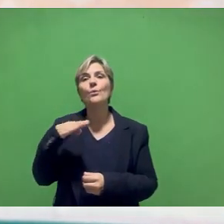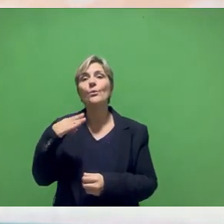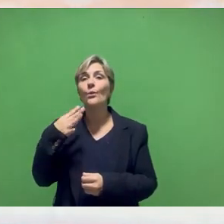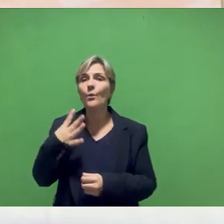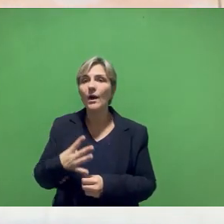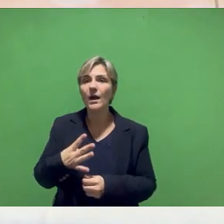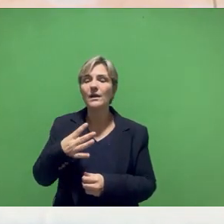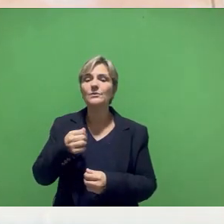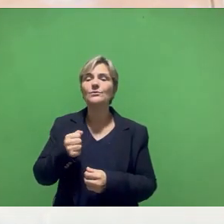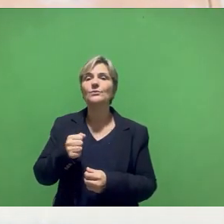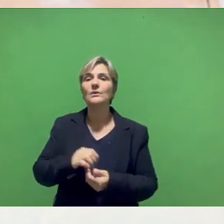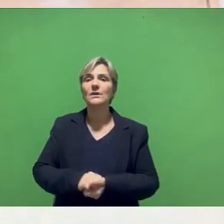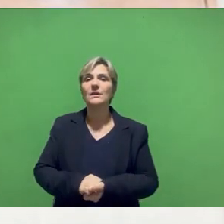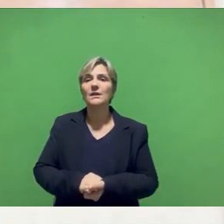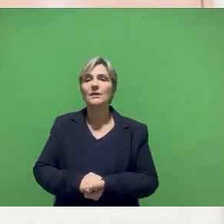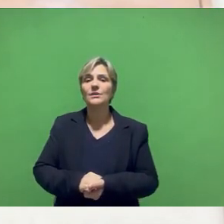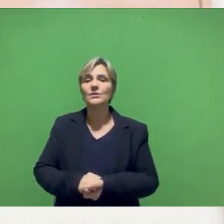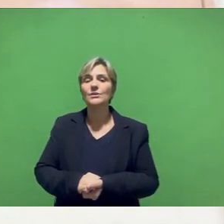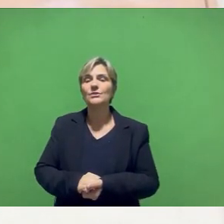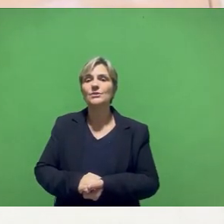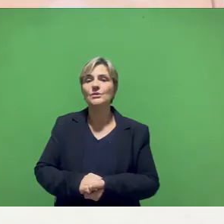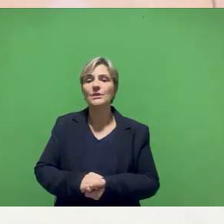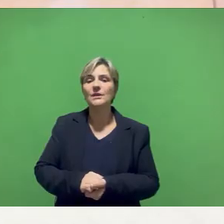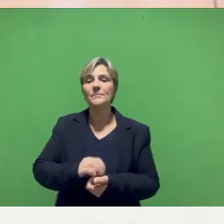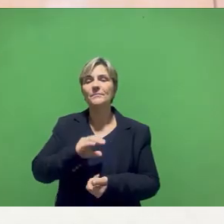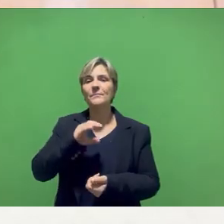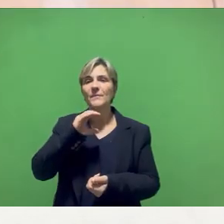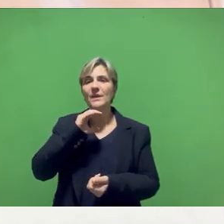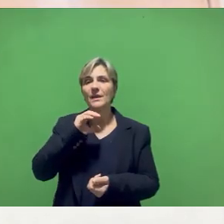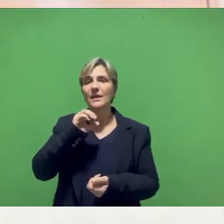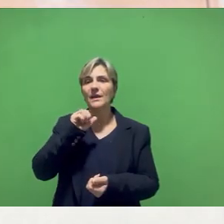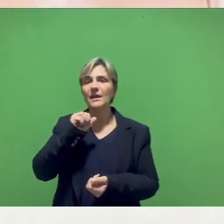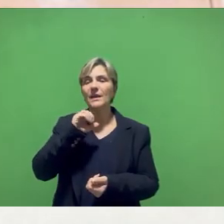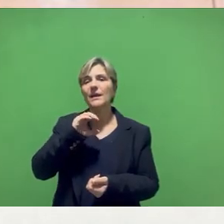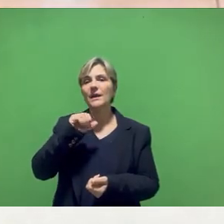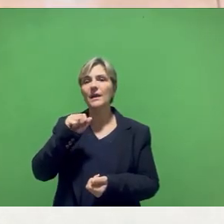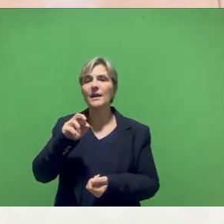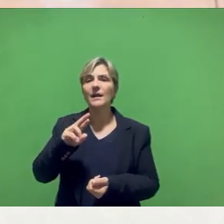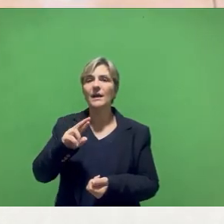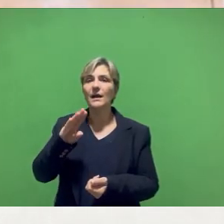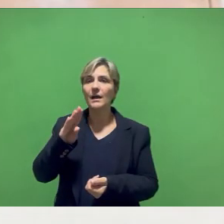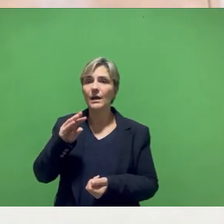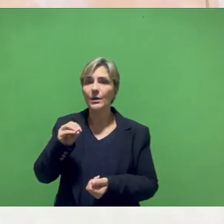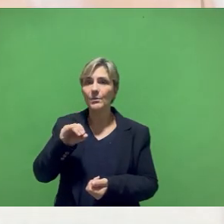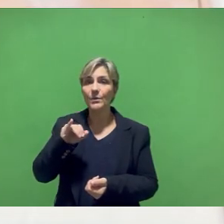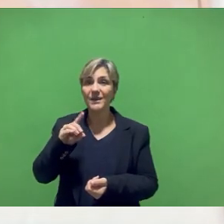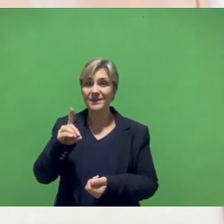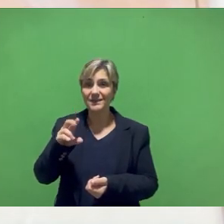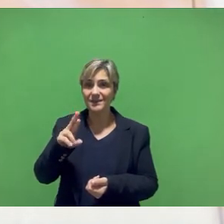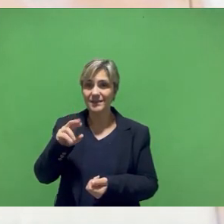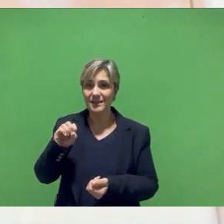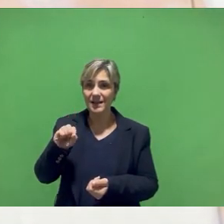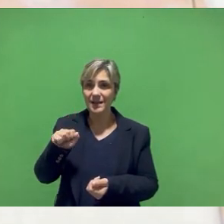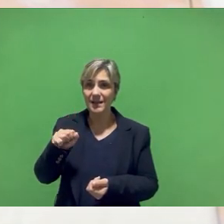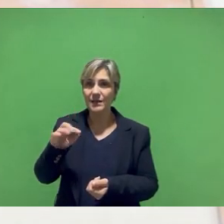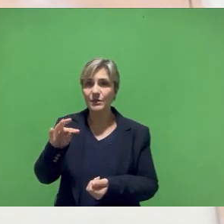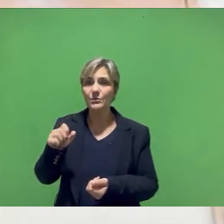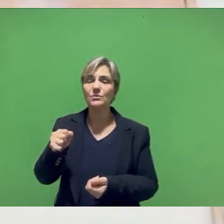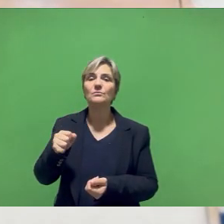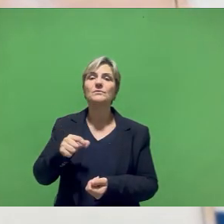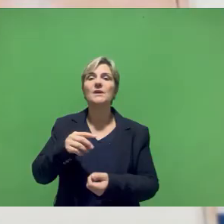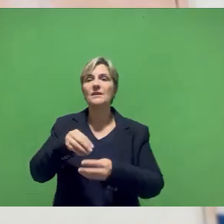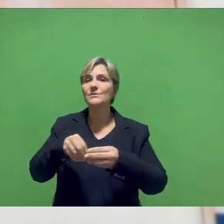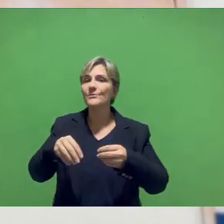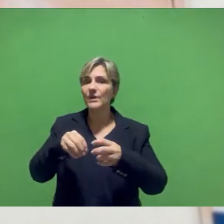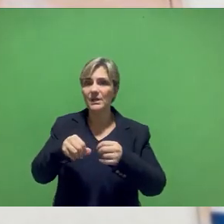de carboidratos, que seriam arroz, a massa, o pão, né, as